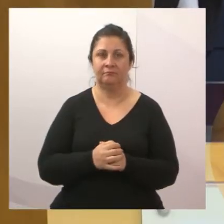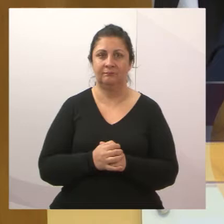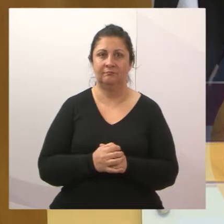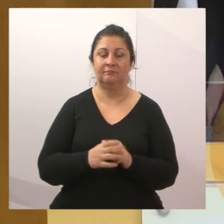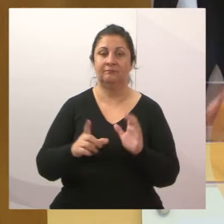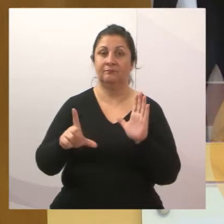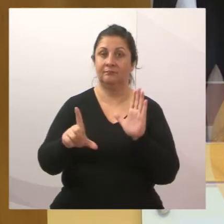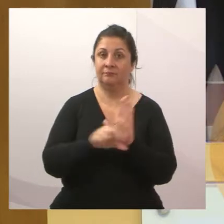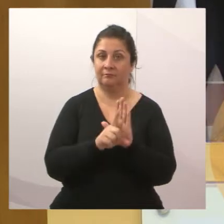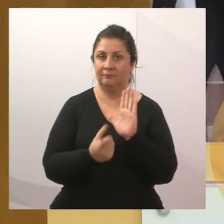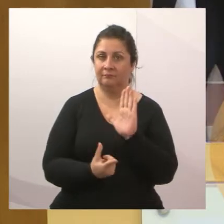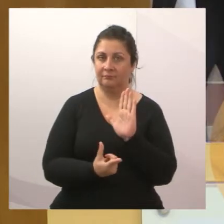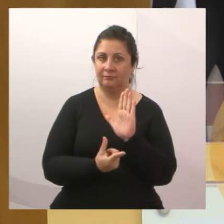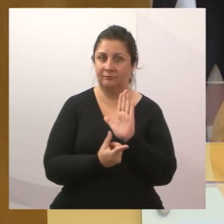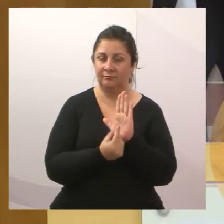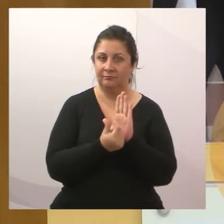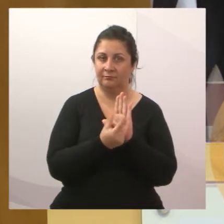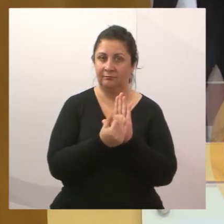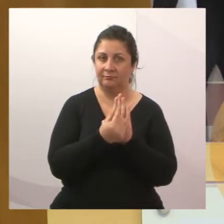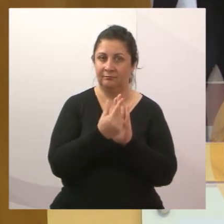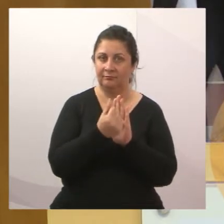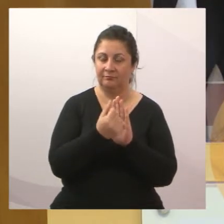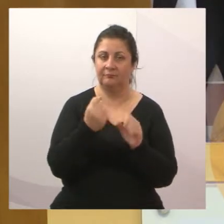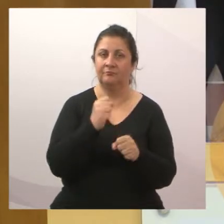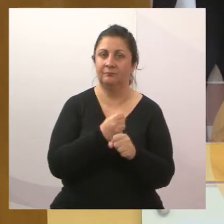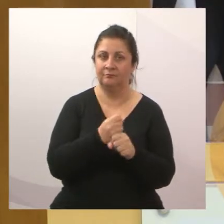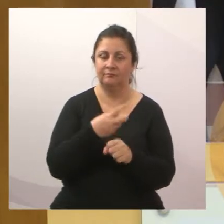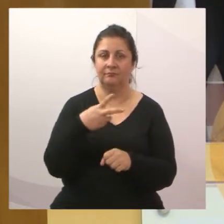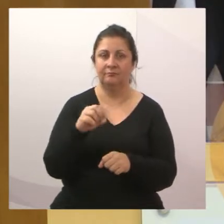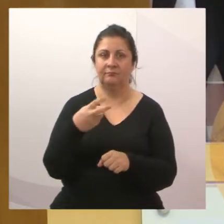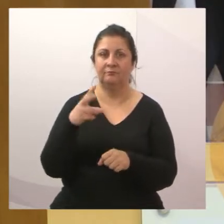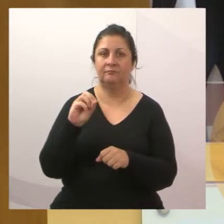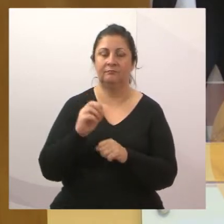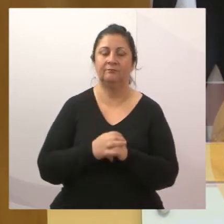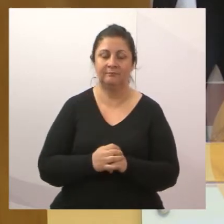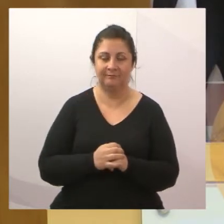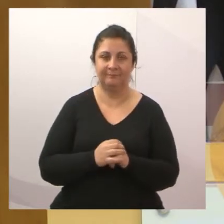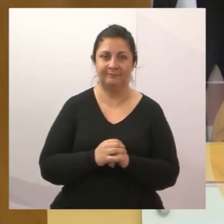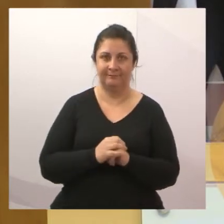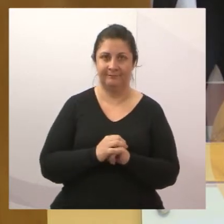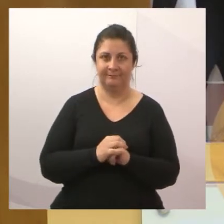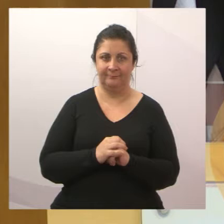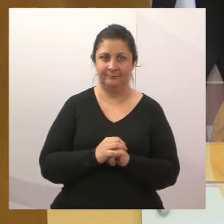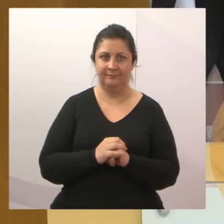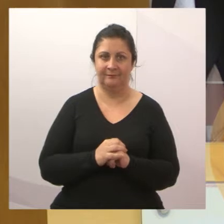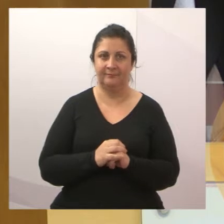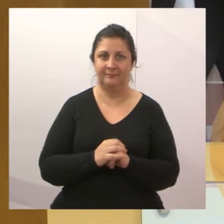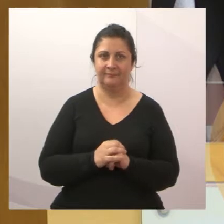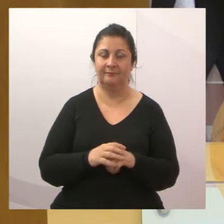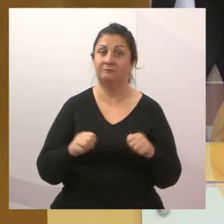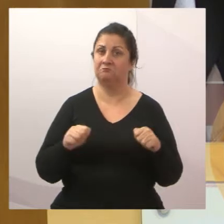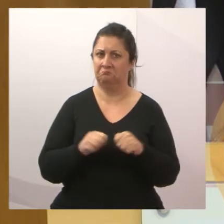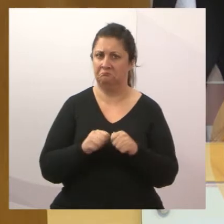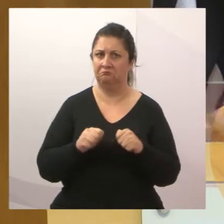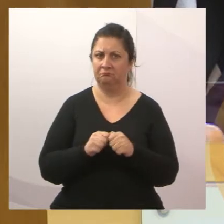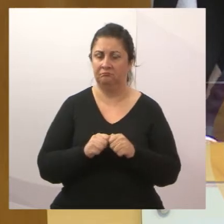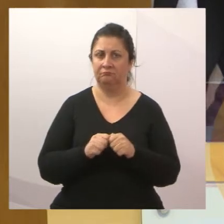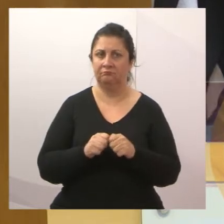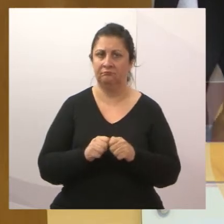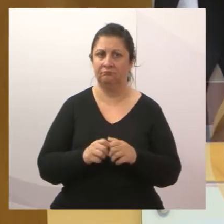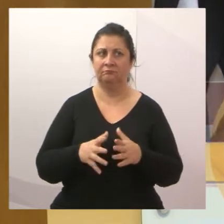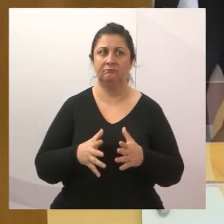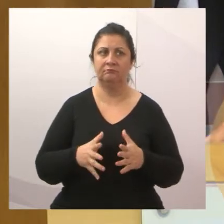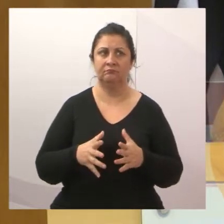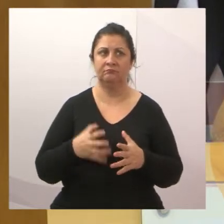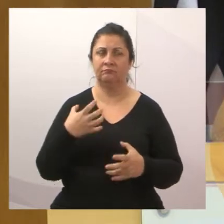Lei Orçamentária para o ano de 2020. E faço isso aqui de